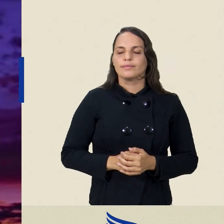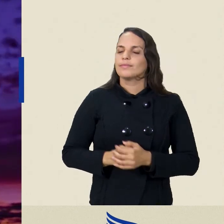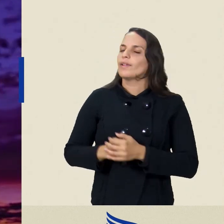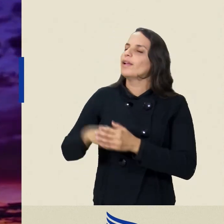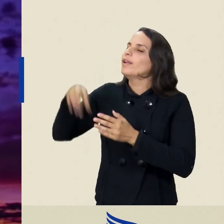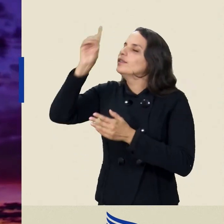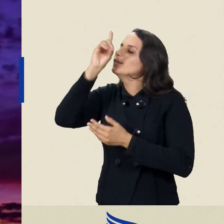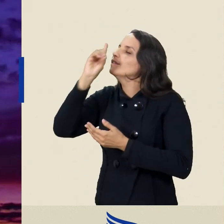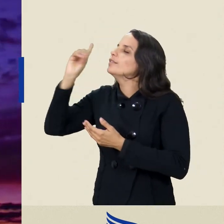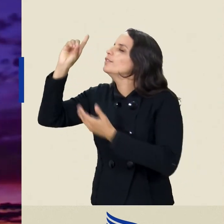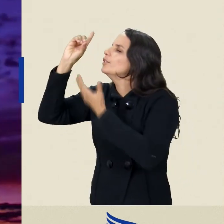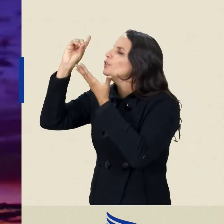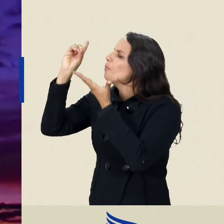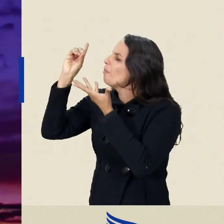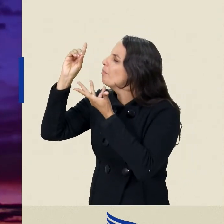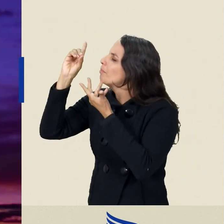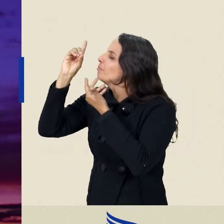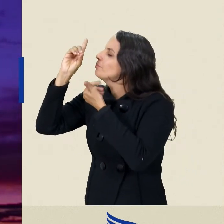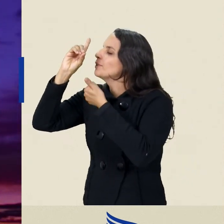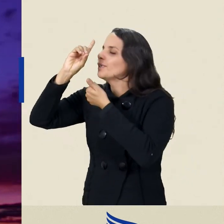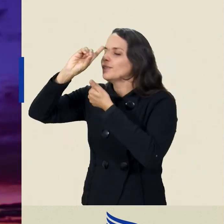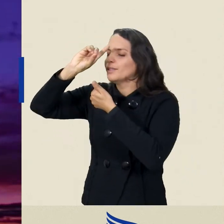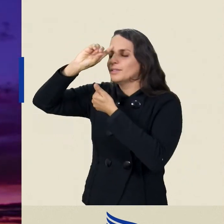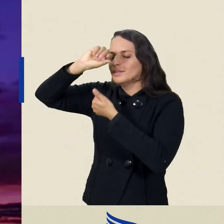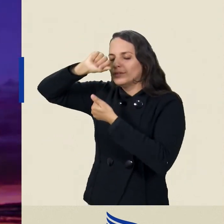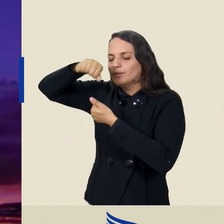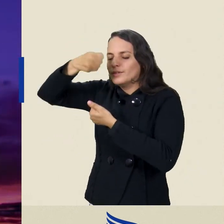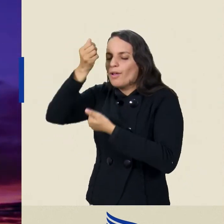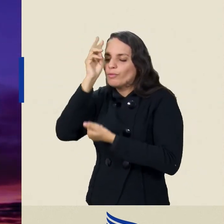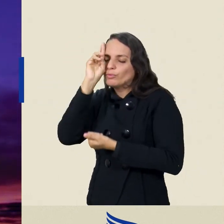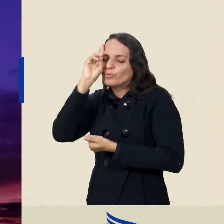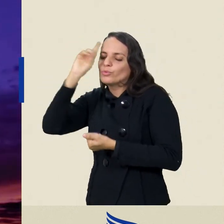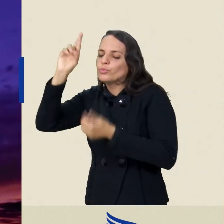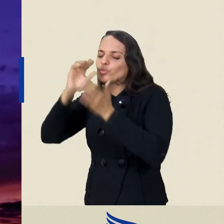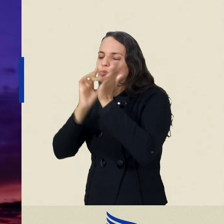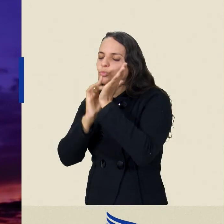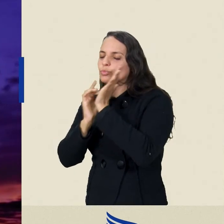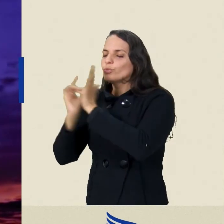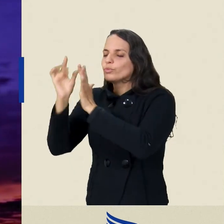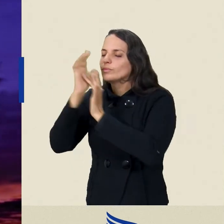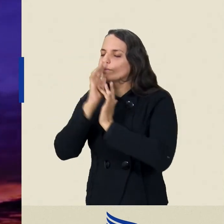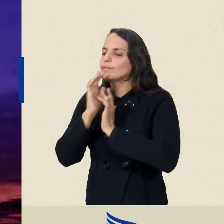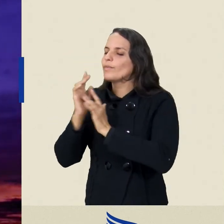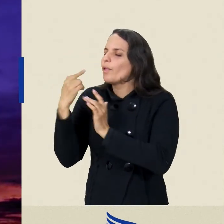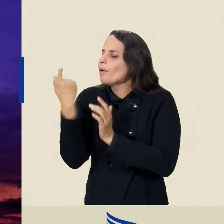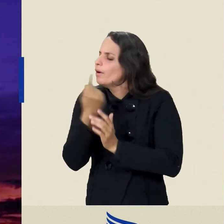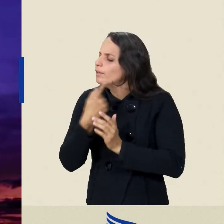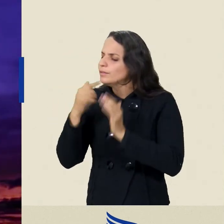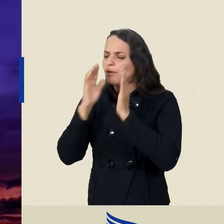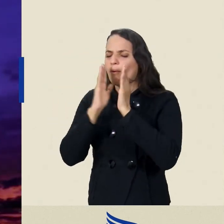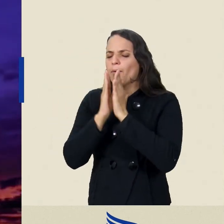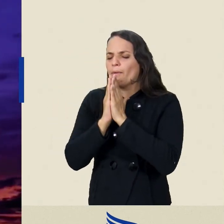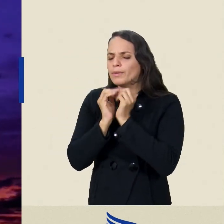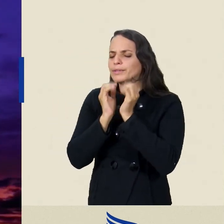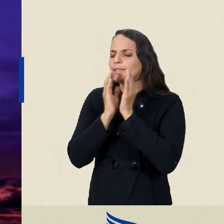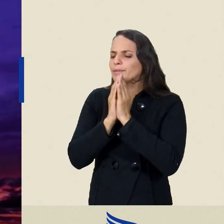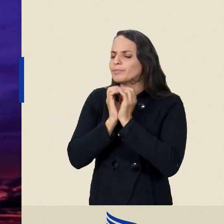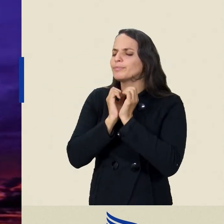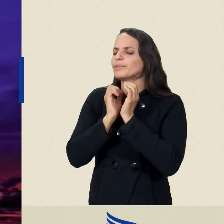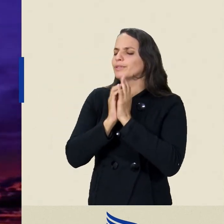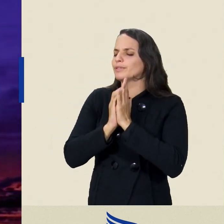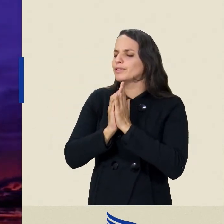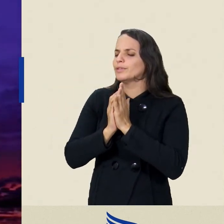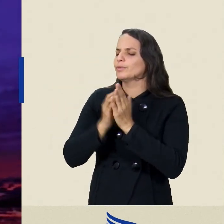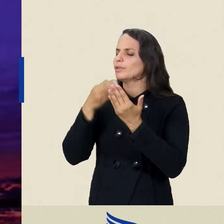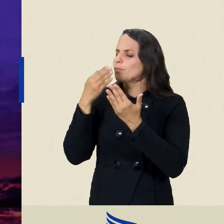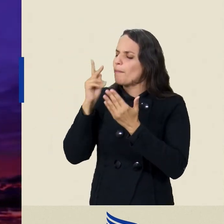Maravilhoso Deus, em nome do nosso Senhor e Salvador Jesus, nós oramos em favor de todos os